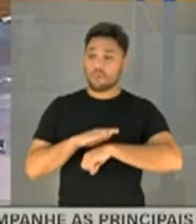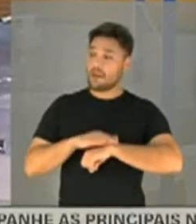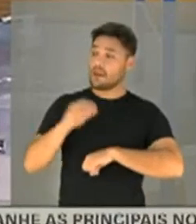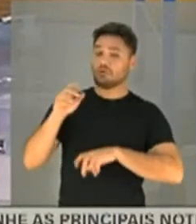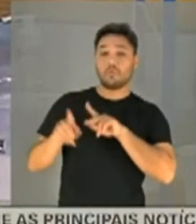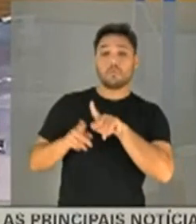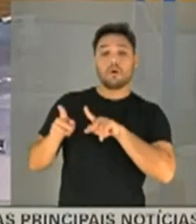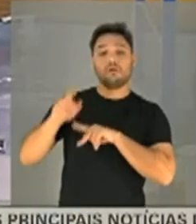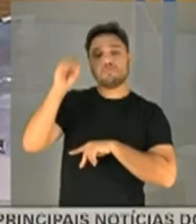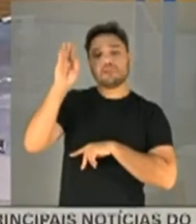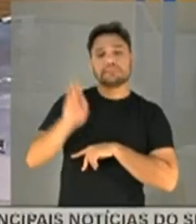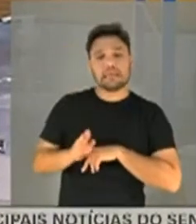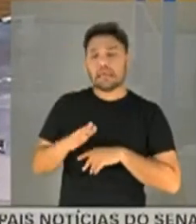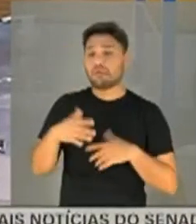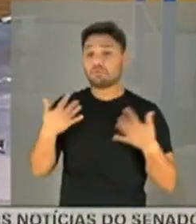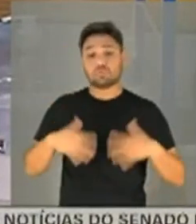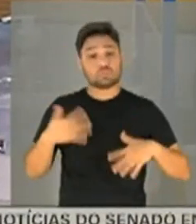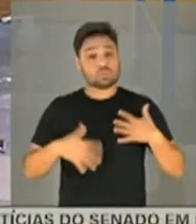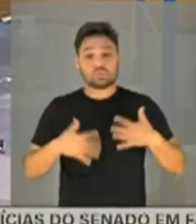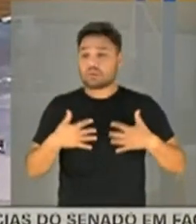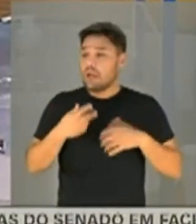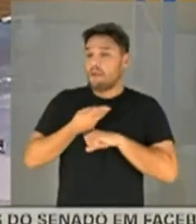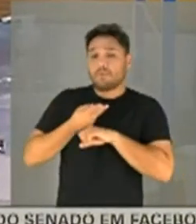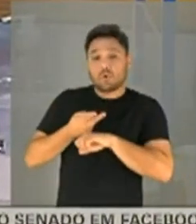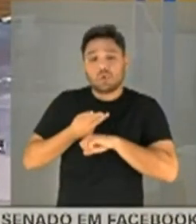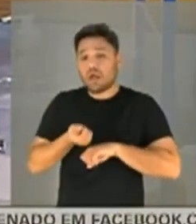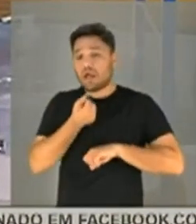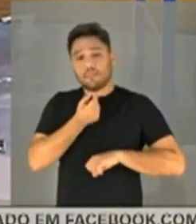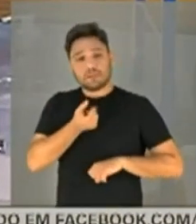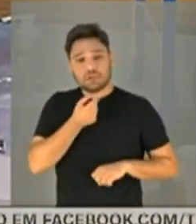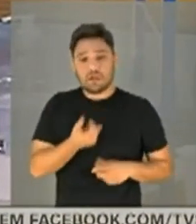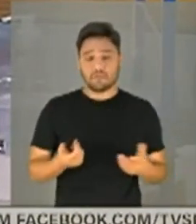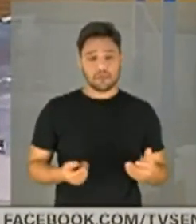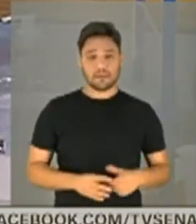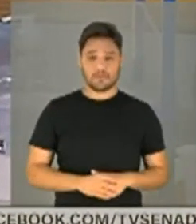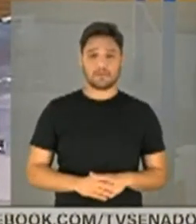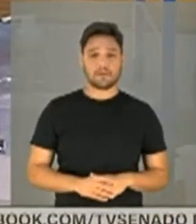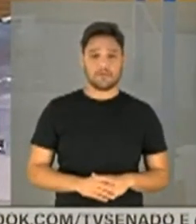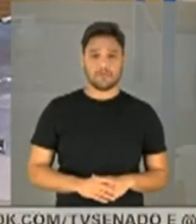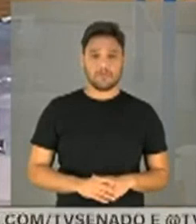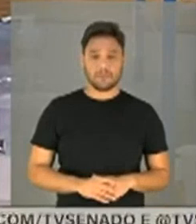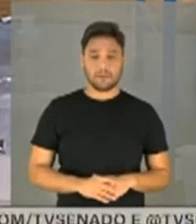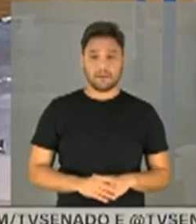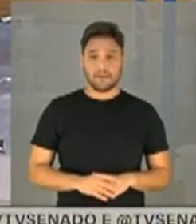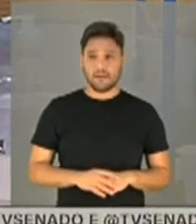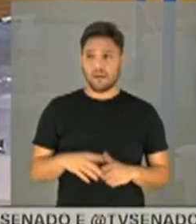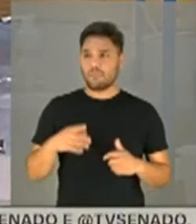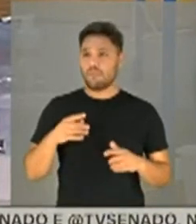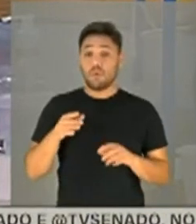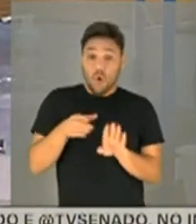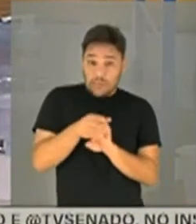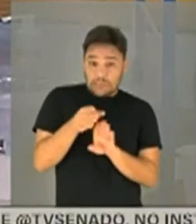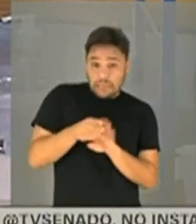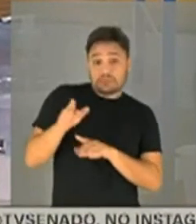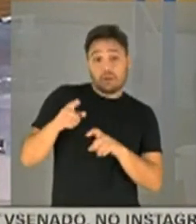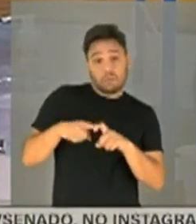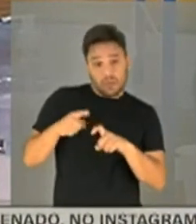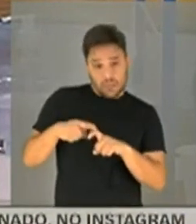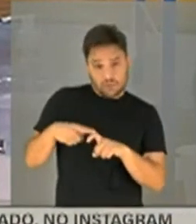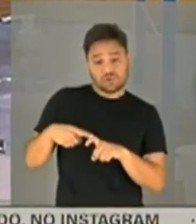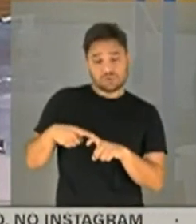brasileiro estava desesperado, procurando medicamentos, com recomendação médica, repito,